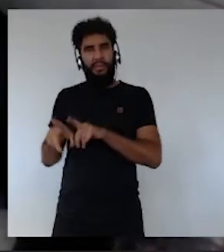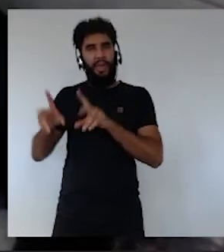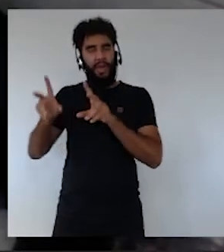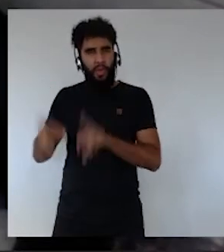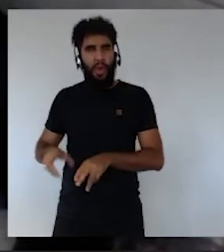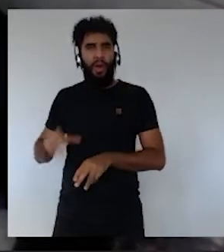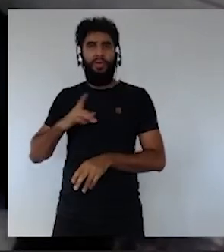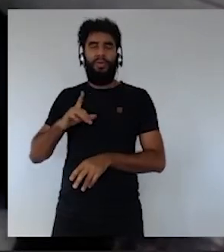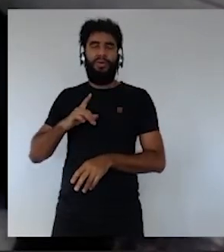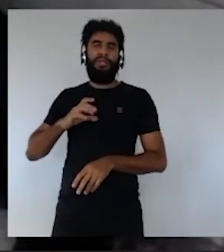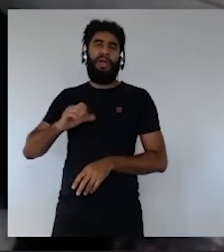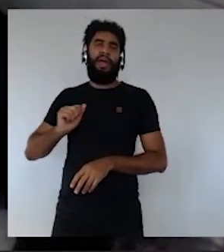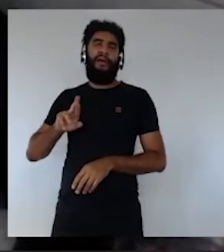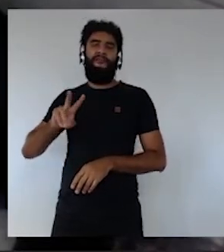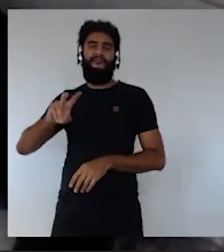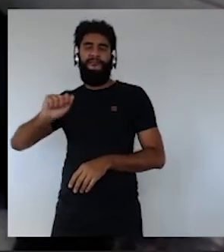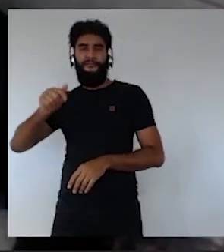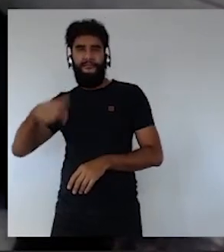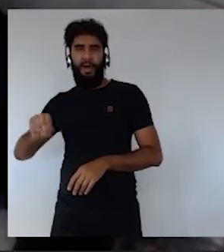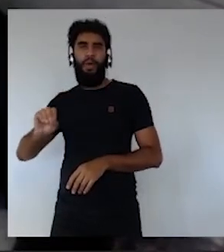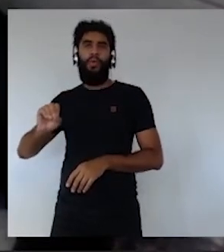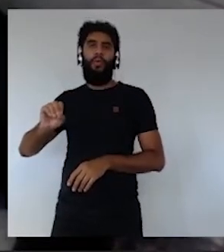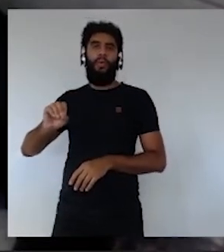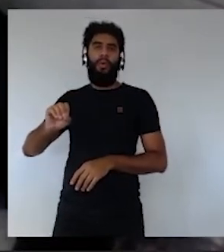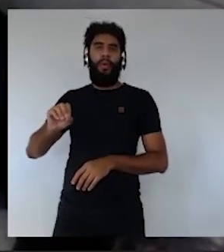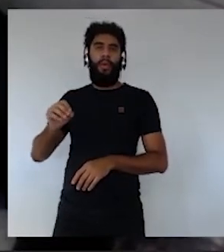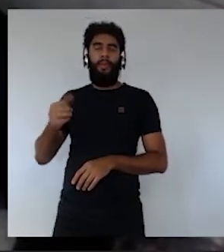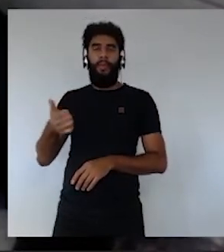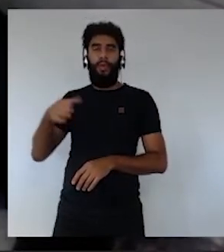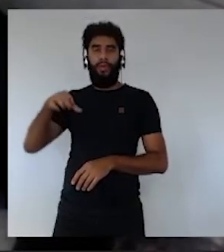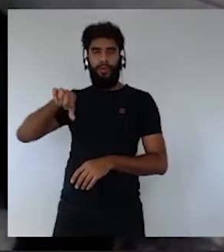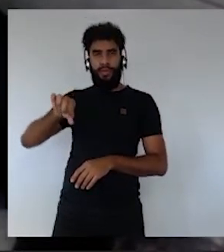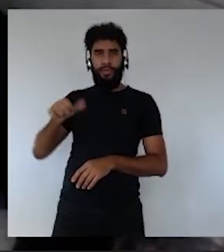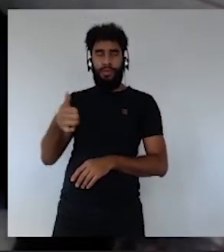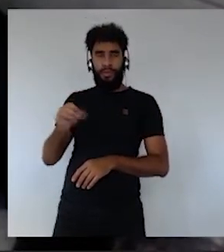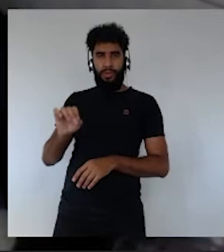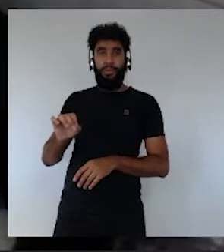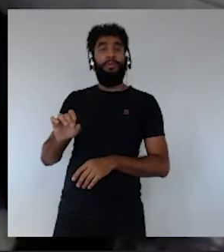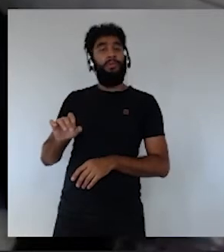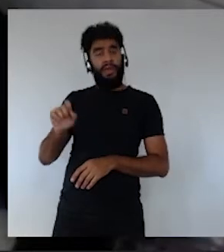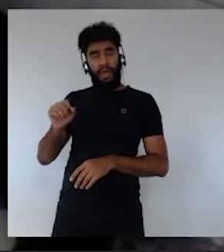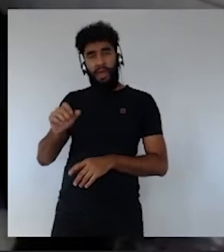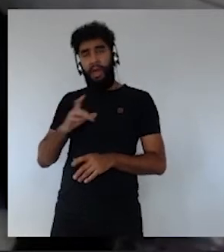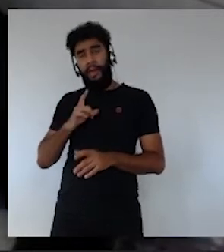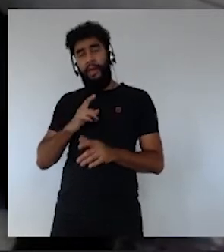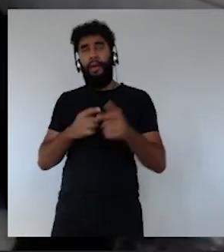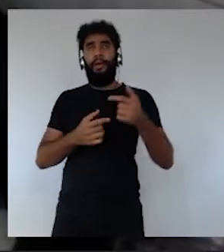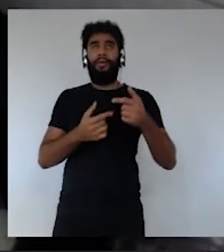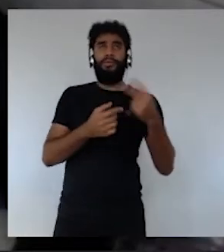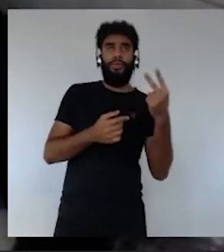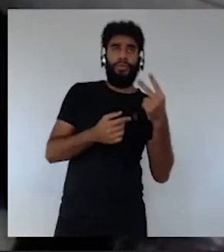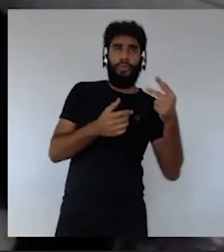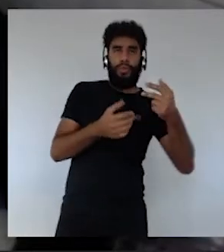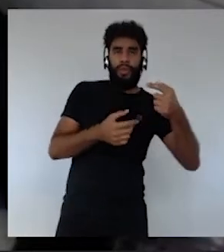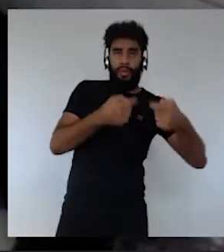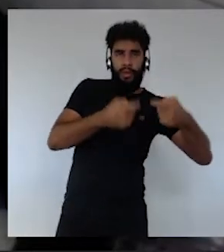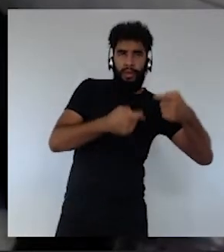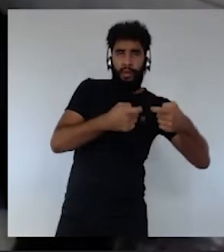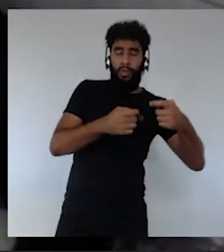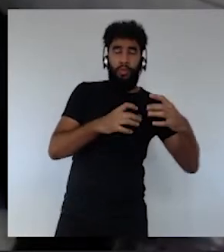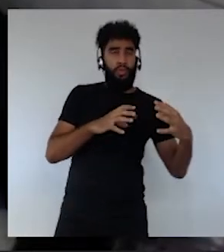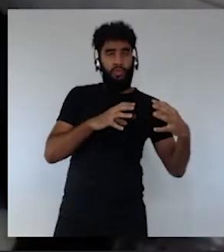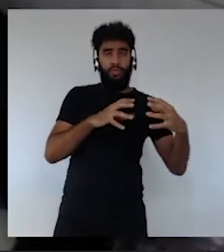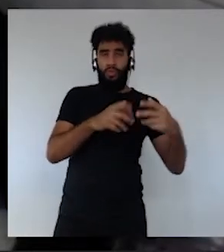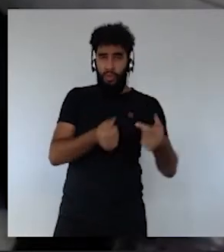lei de Fayot, 1918, na França, também houve um momento. A Segunda Guerra, ora, todas são